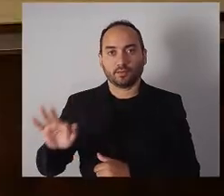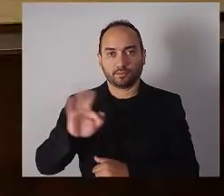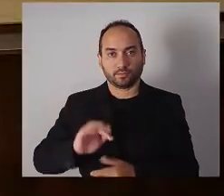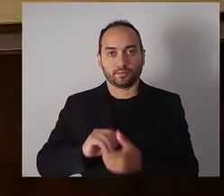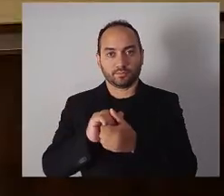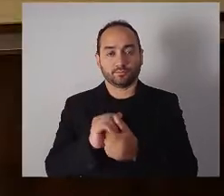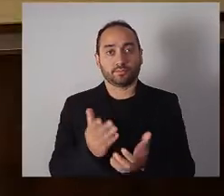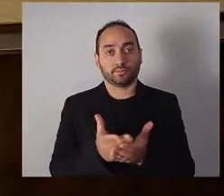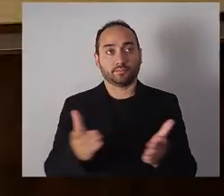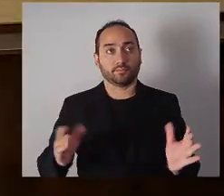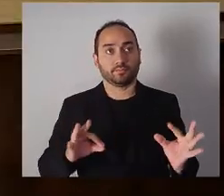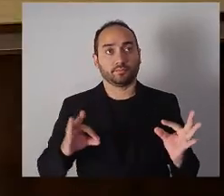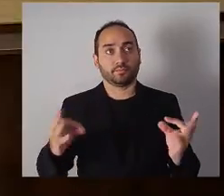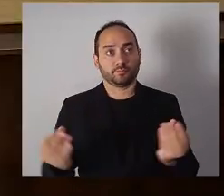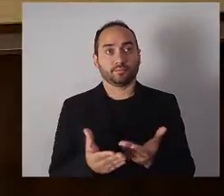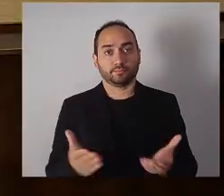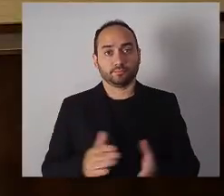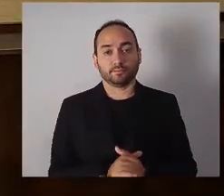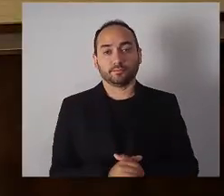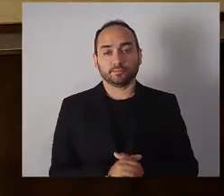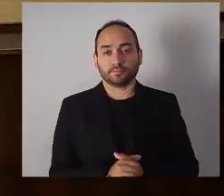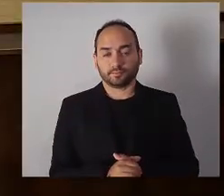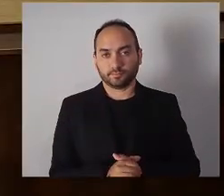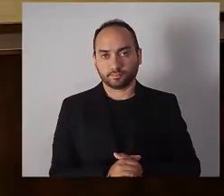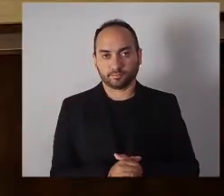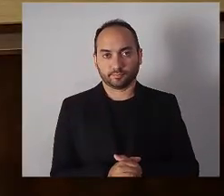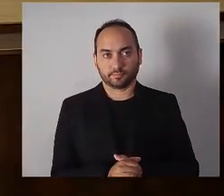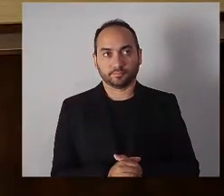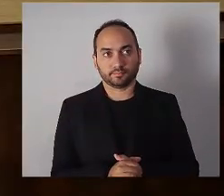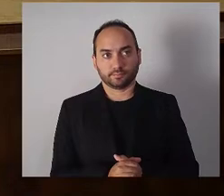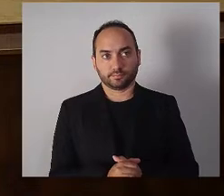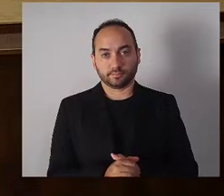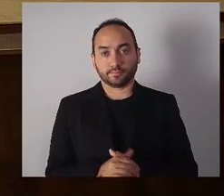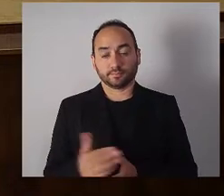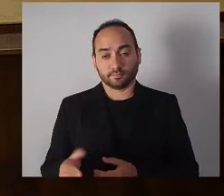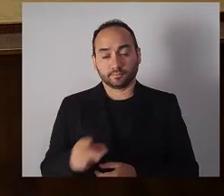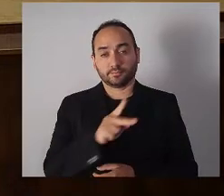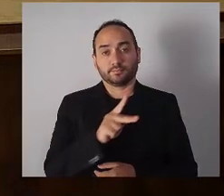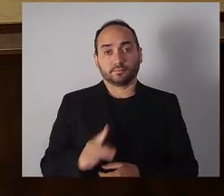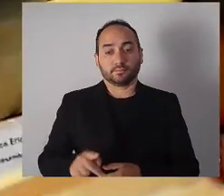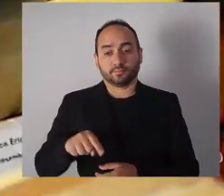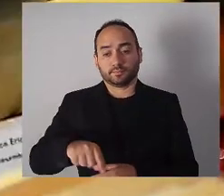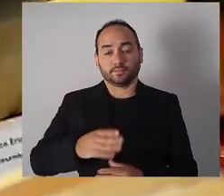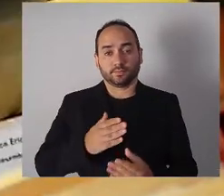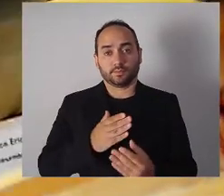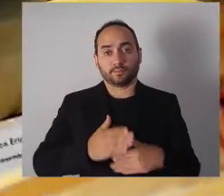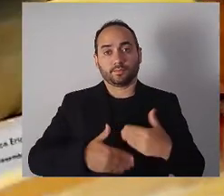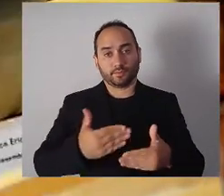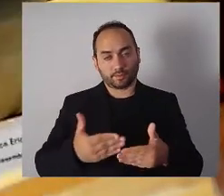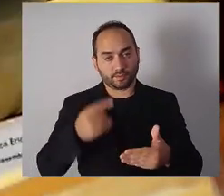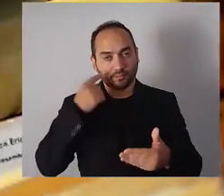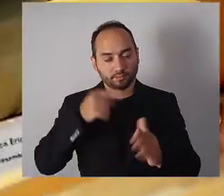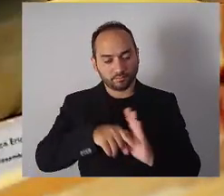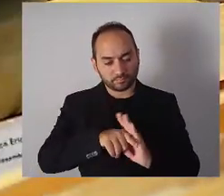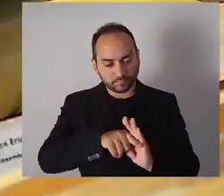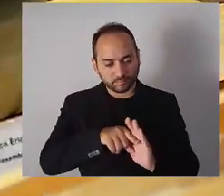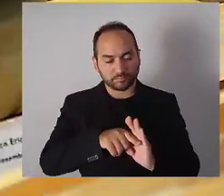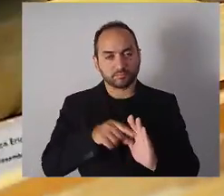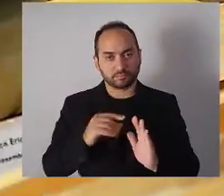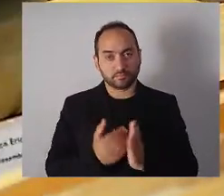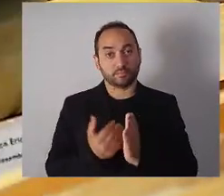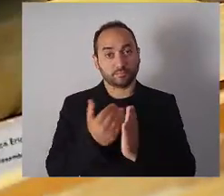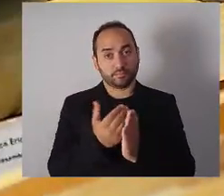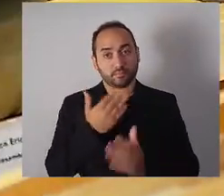que estão aqui presentes. Senhor presidente, este processo eu pedi vista para uma melhor análise e,